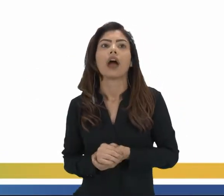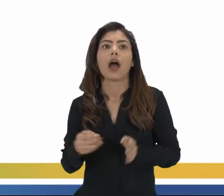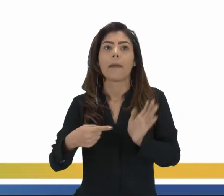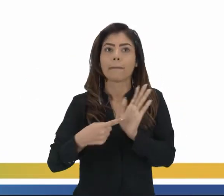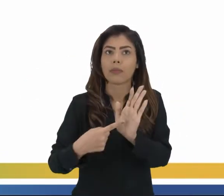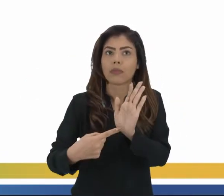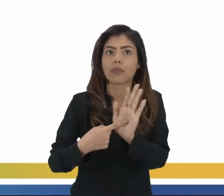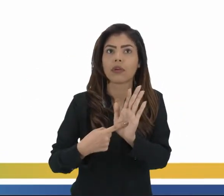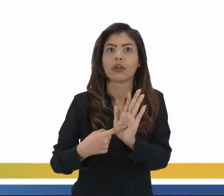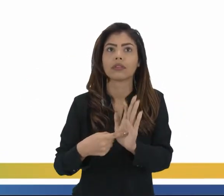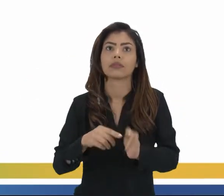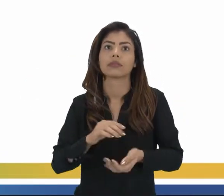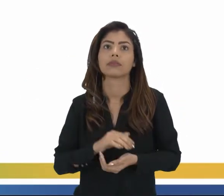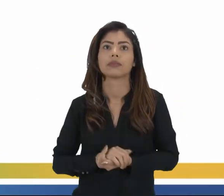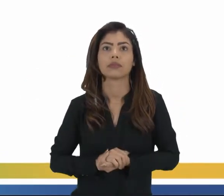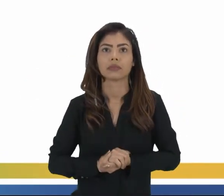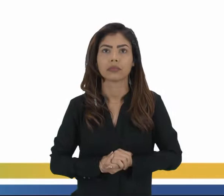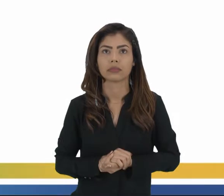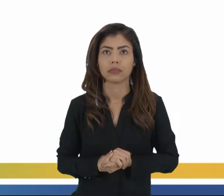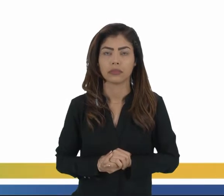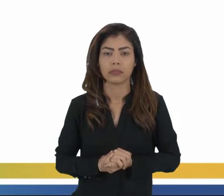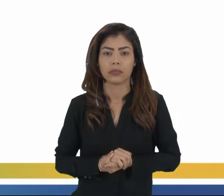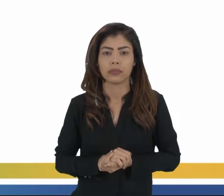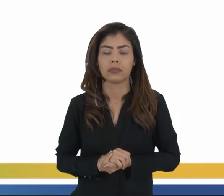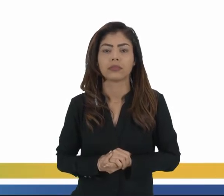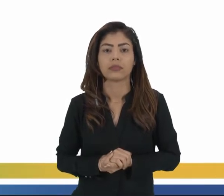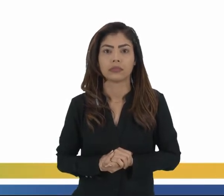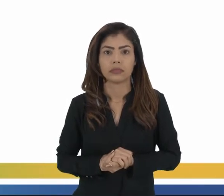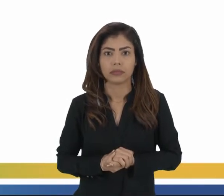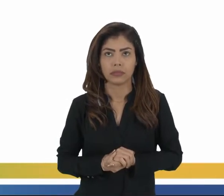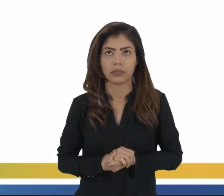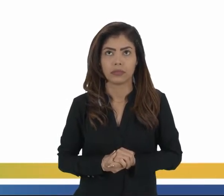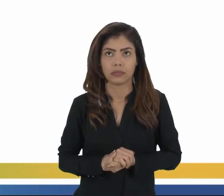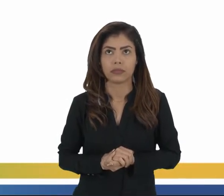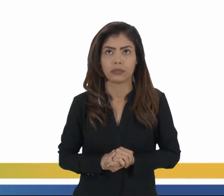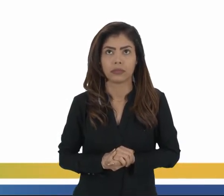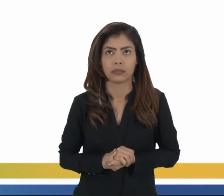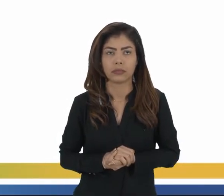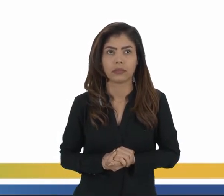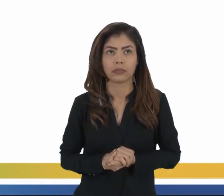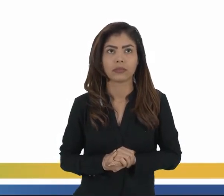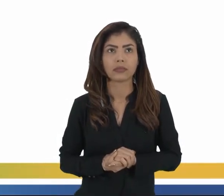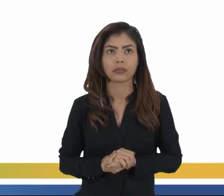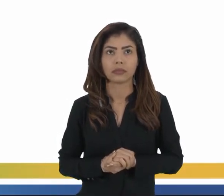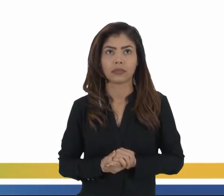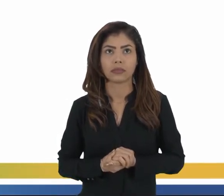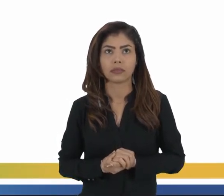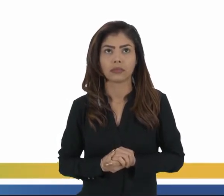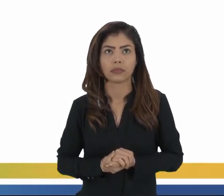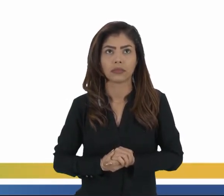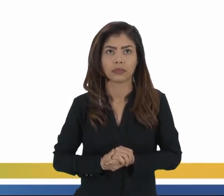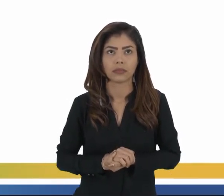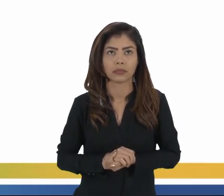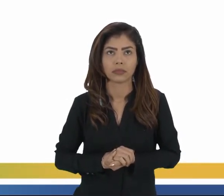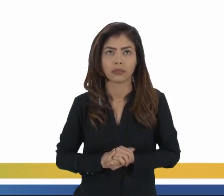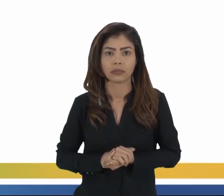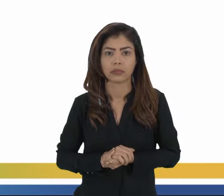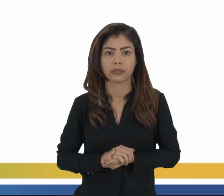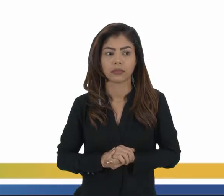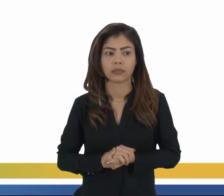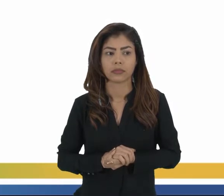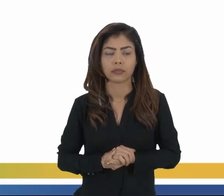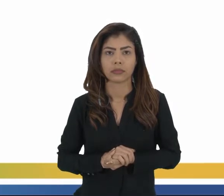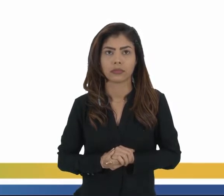consiste en designar una cosa con el nombre de otra, com la qual se tem uma relação